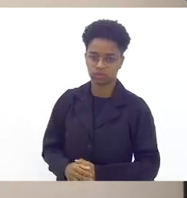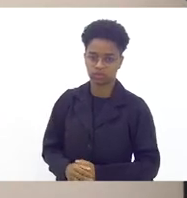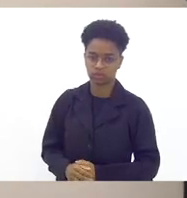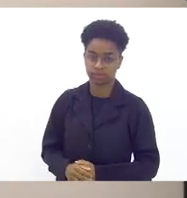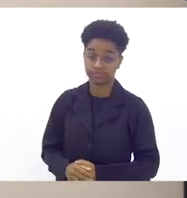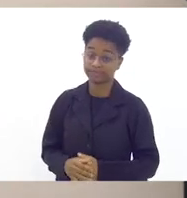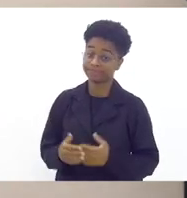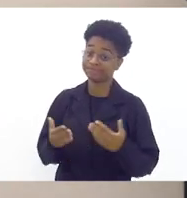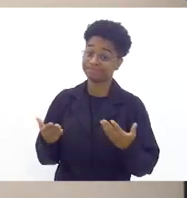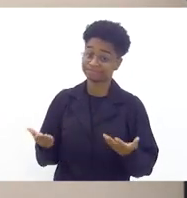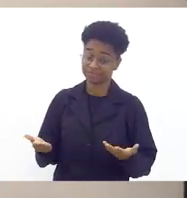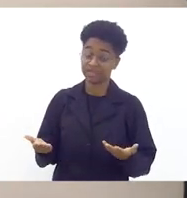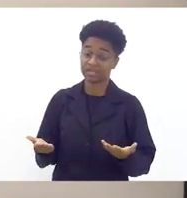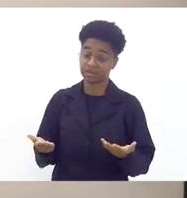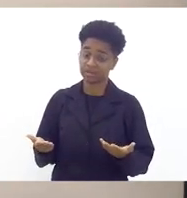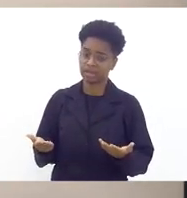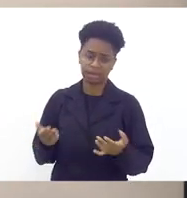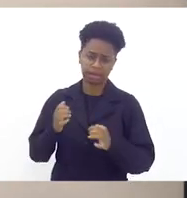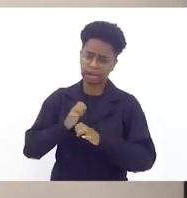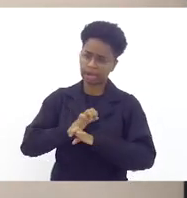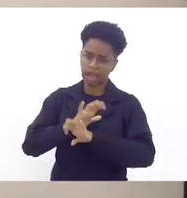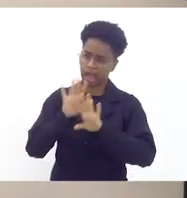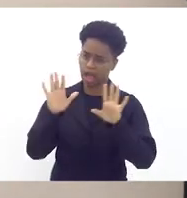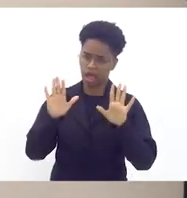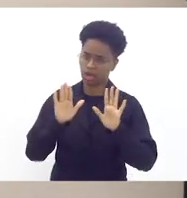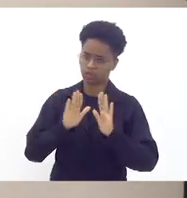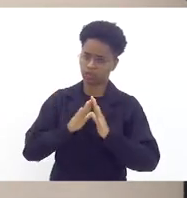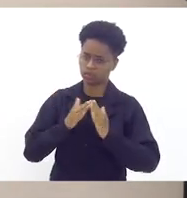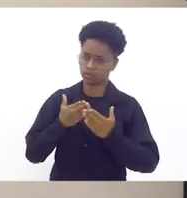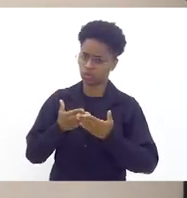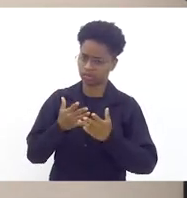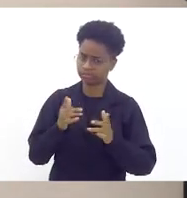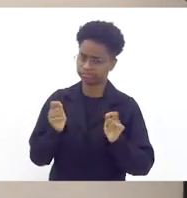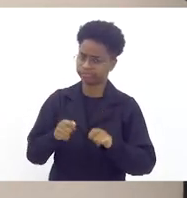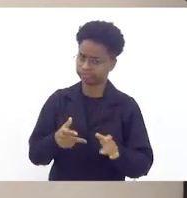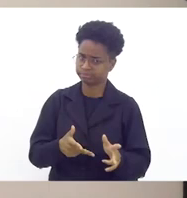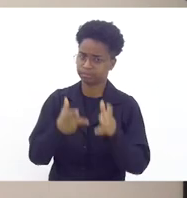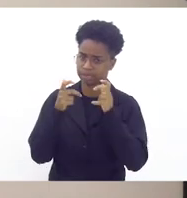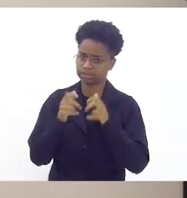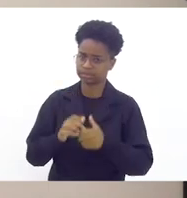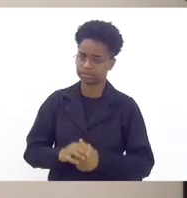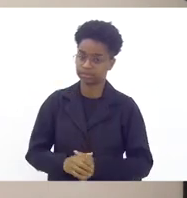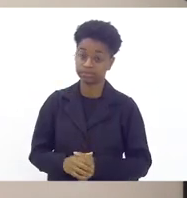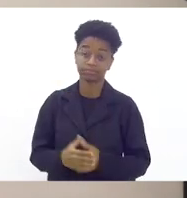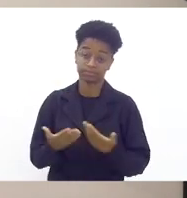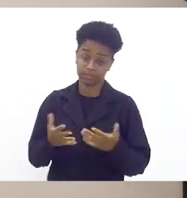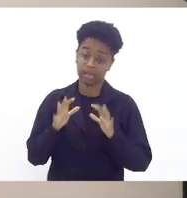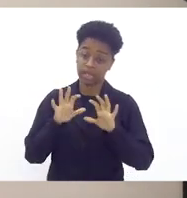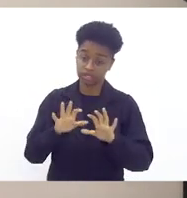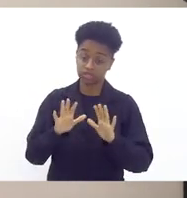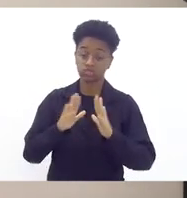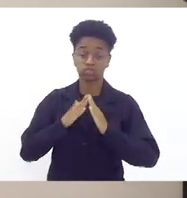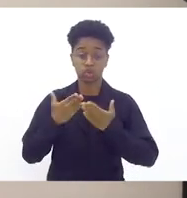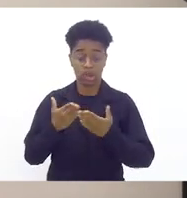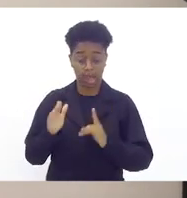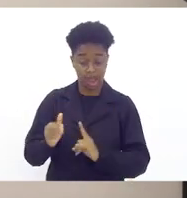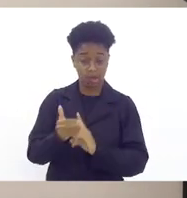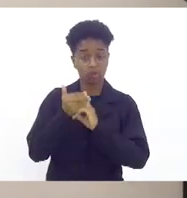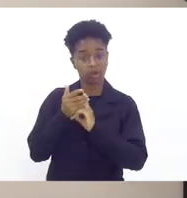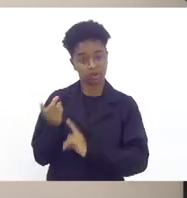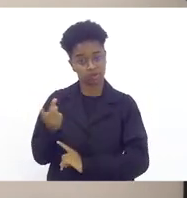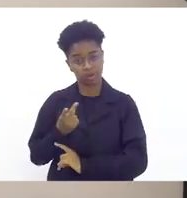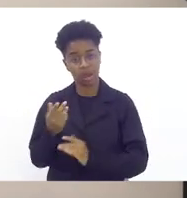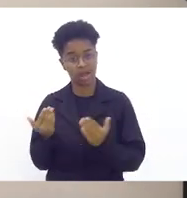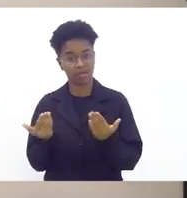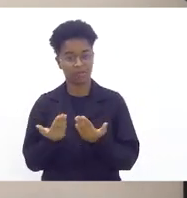fica bem mais claro para essa escola identificar. Essa é a escola que está me acolhendo e acolhendo o Miguel